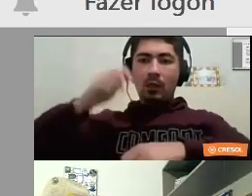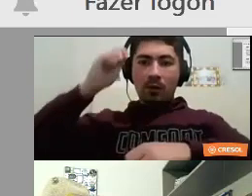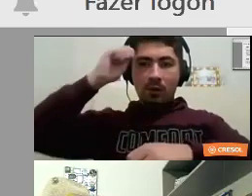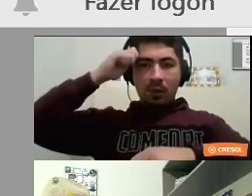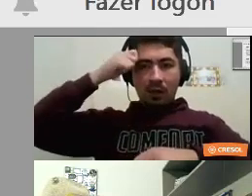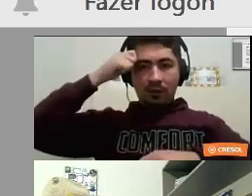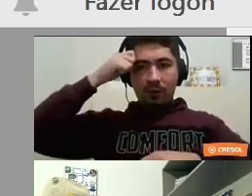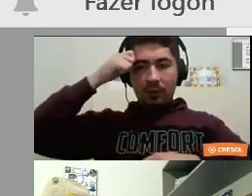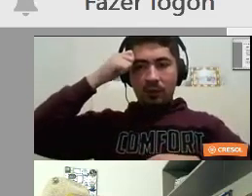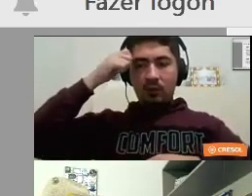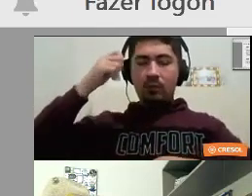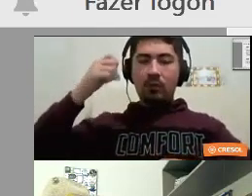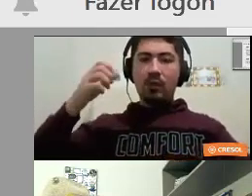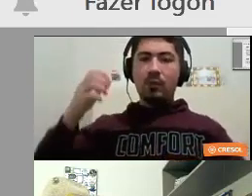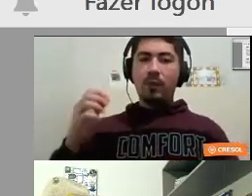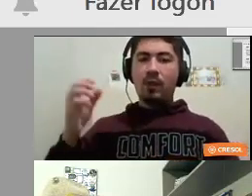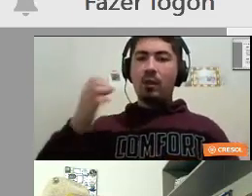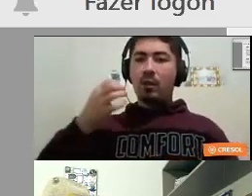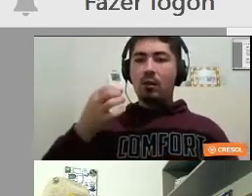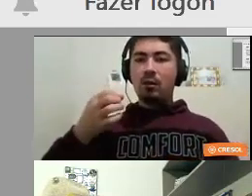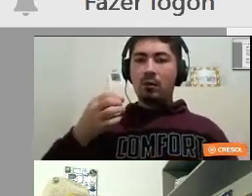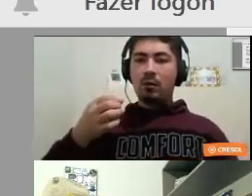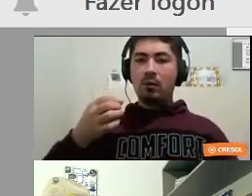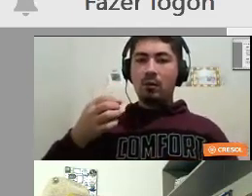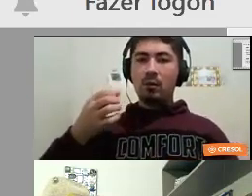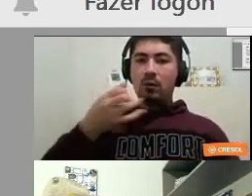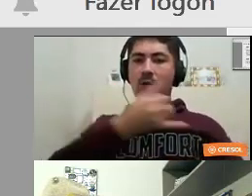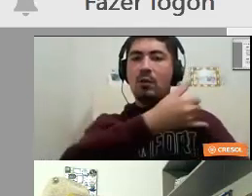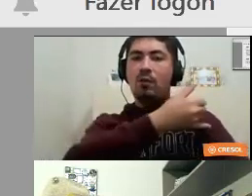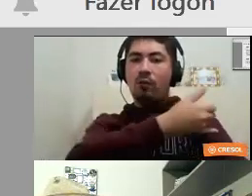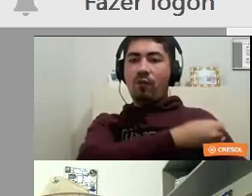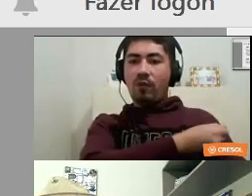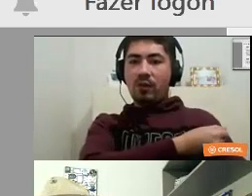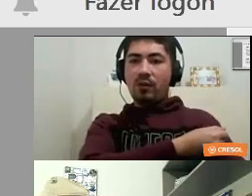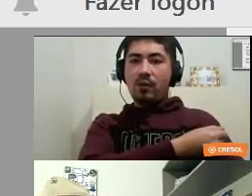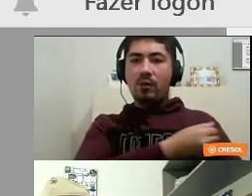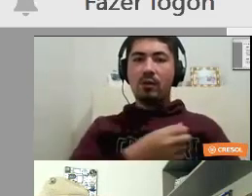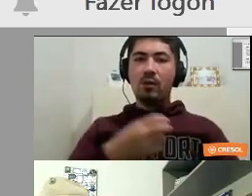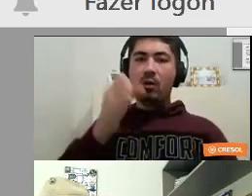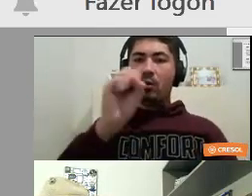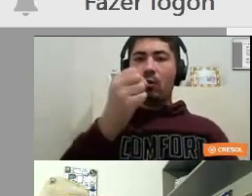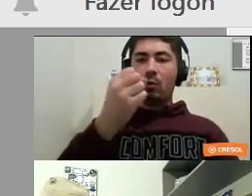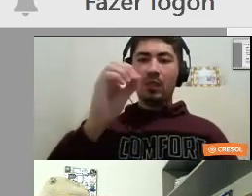E 80 milhões de crianças são vacinadas em 23 países africanos.